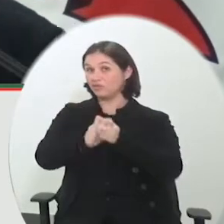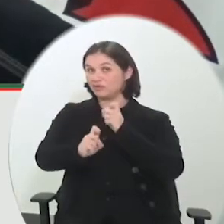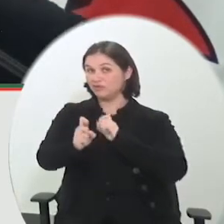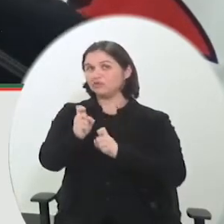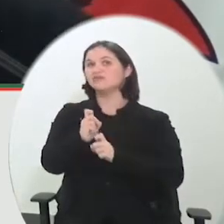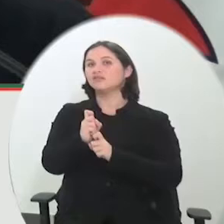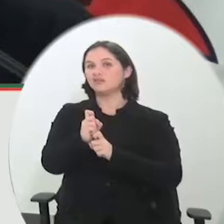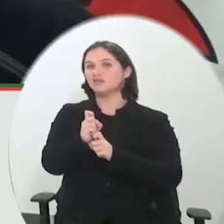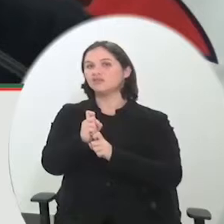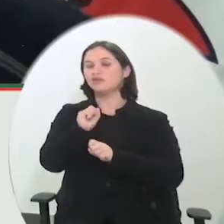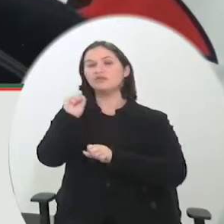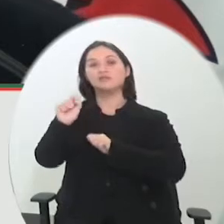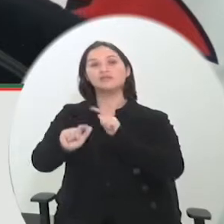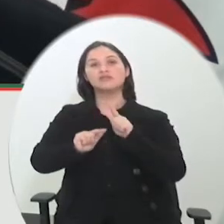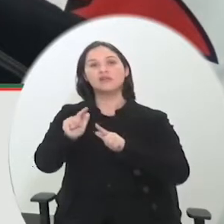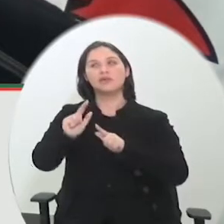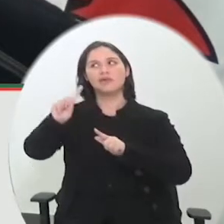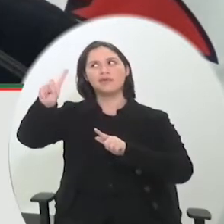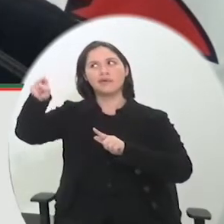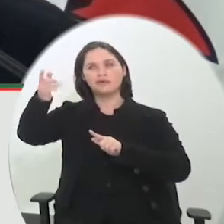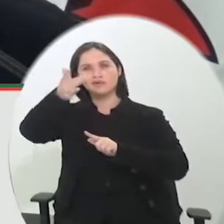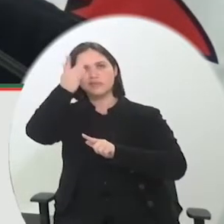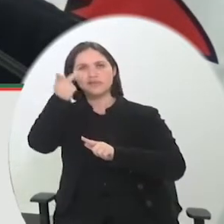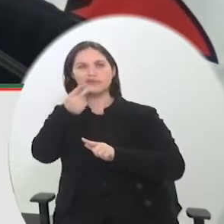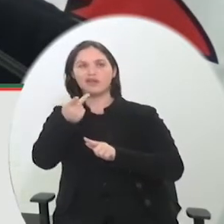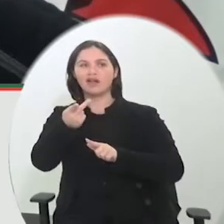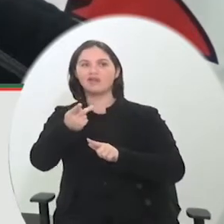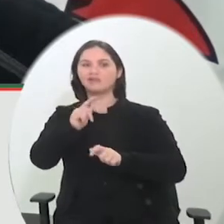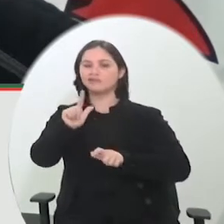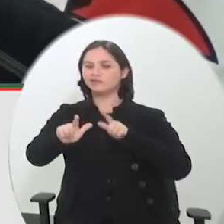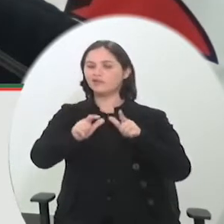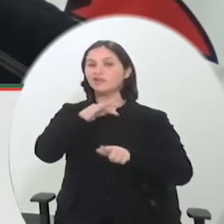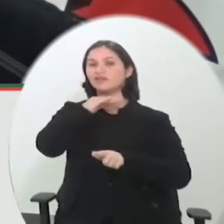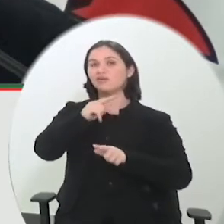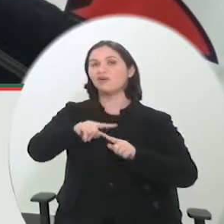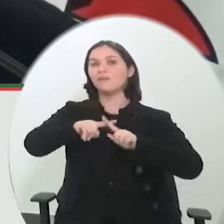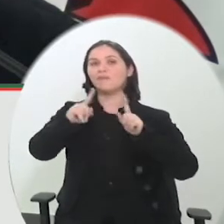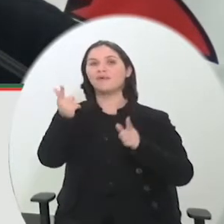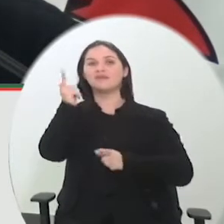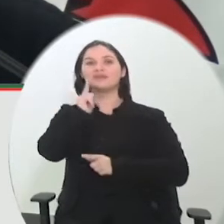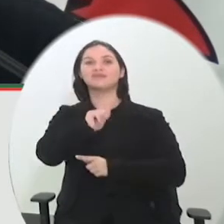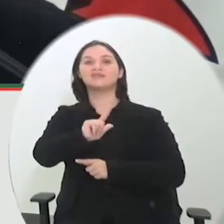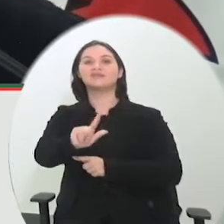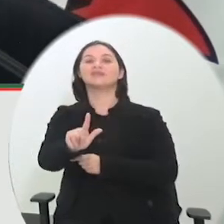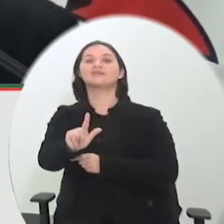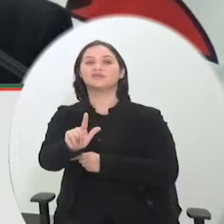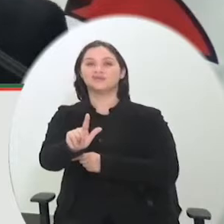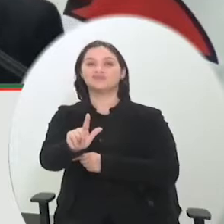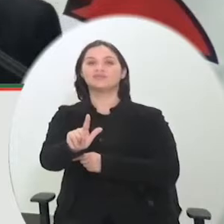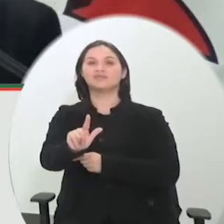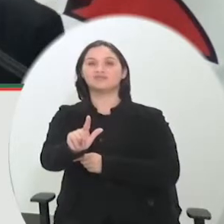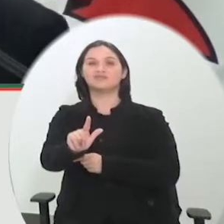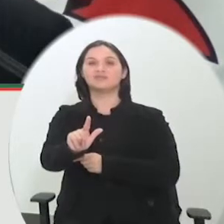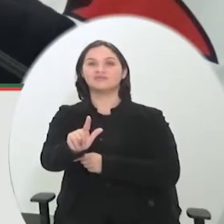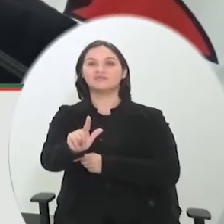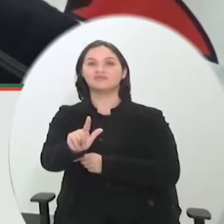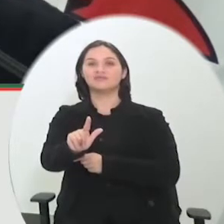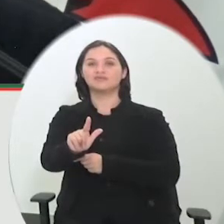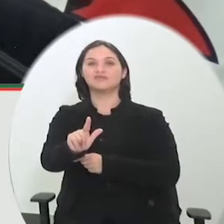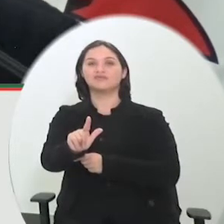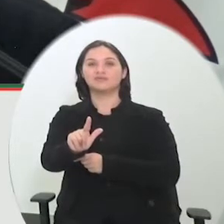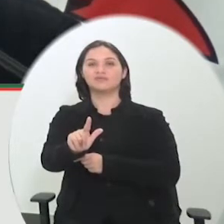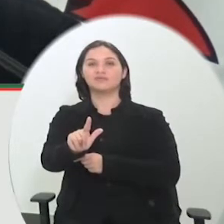previsões pessimistas de alguns, conquistamos a evolução institucional que buscávamos e merecíamos há